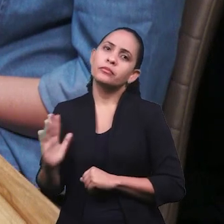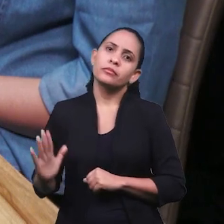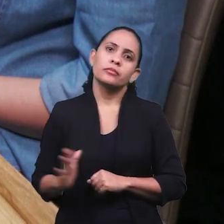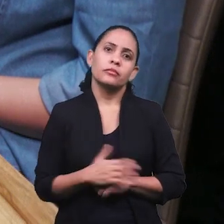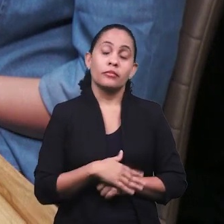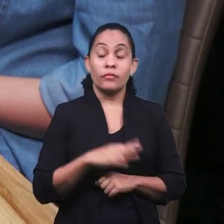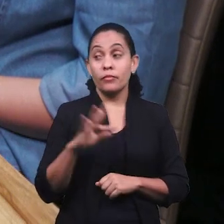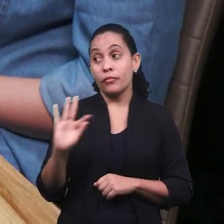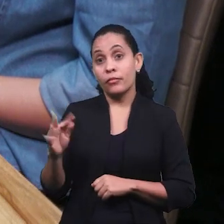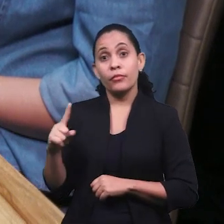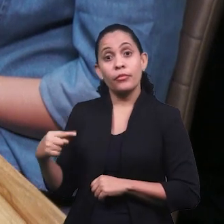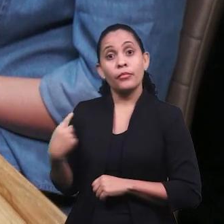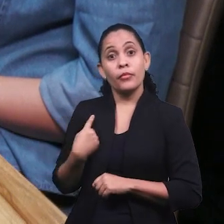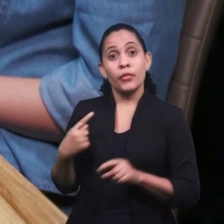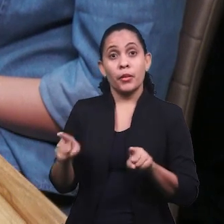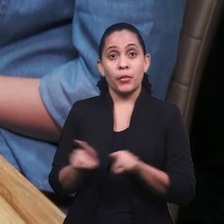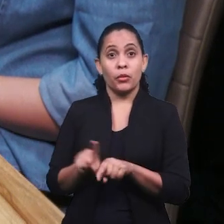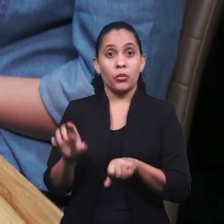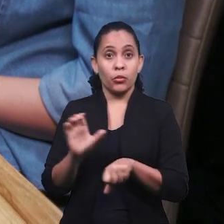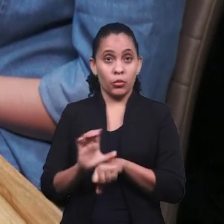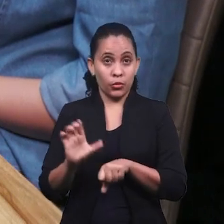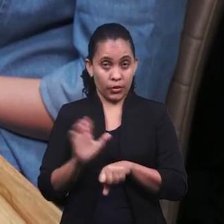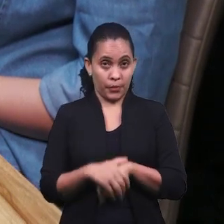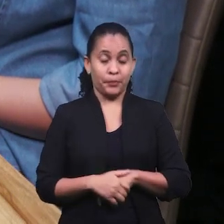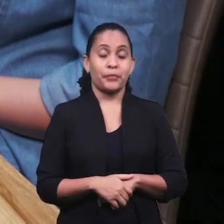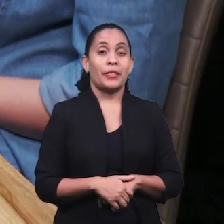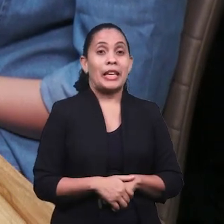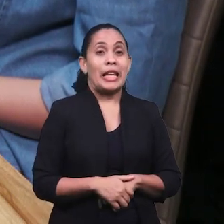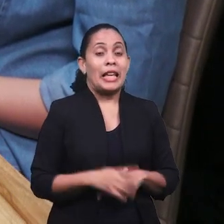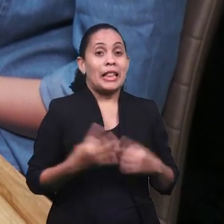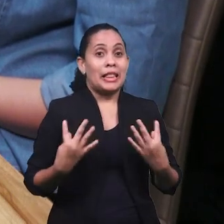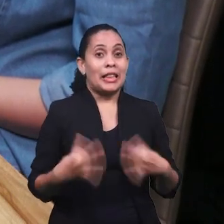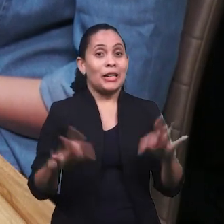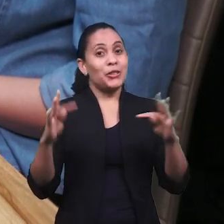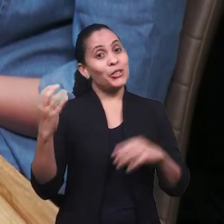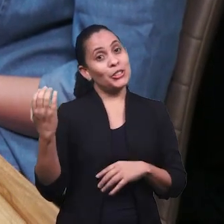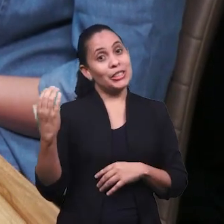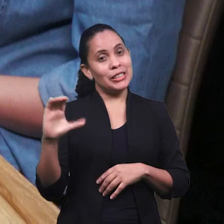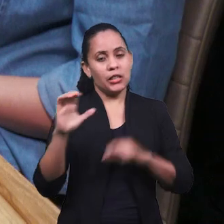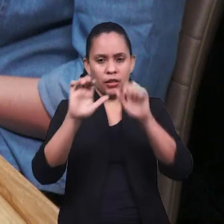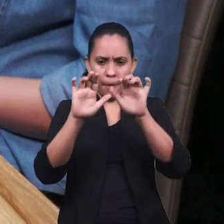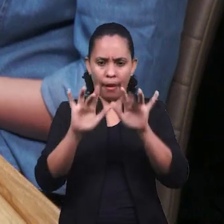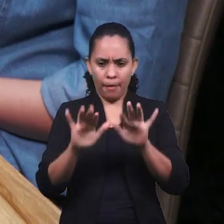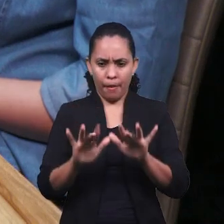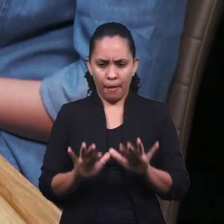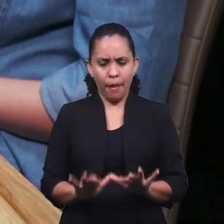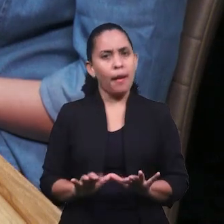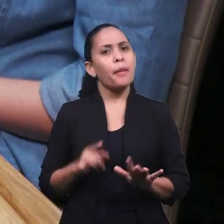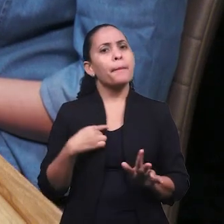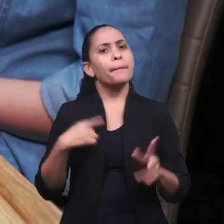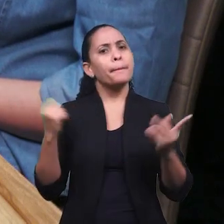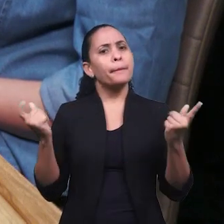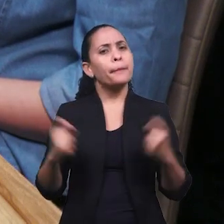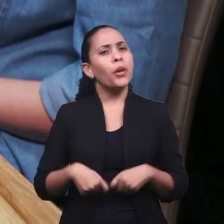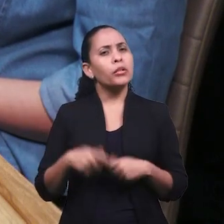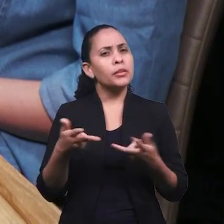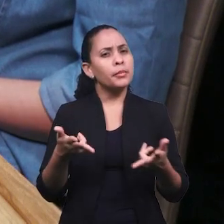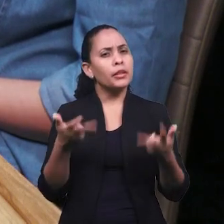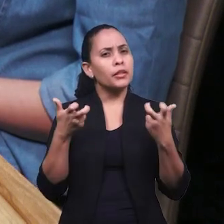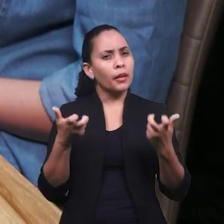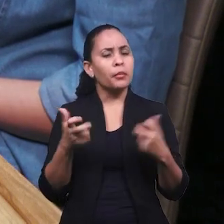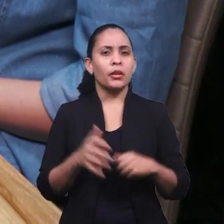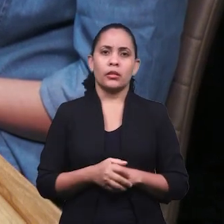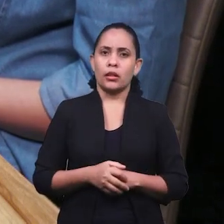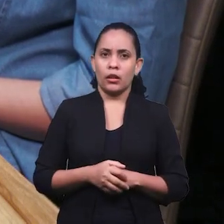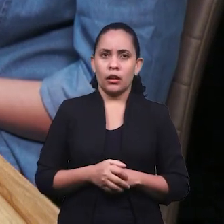números que podem se transformar numa informação. Então, 3 dados que se tornam uma informação, descobrir a idade da pessoa, e ali ela pode